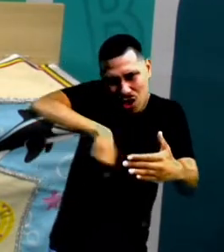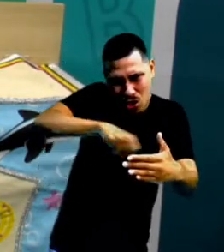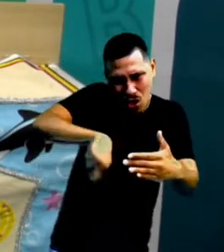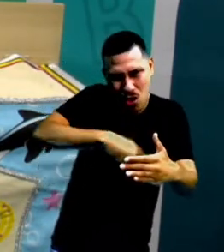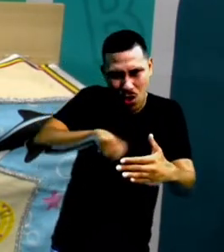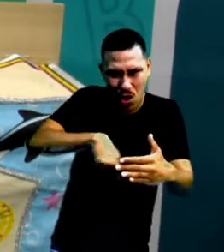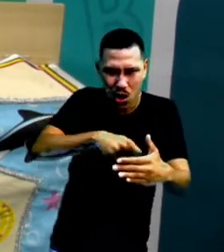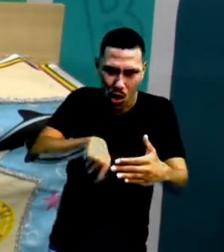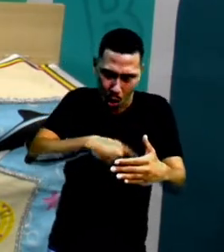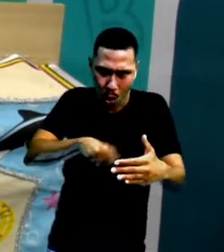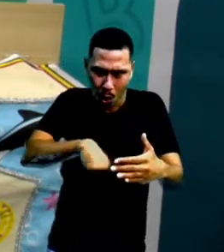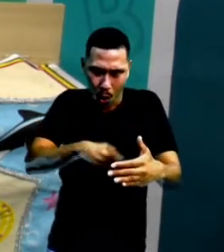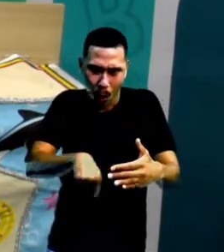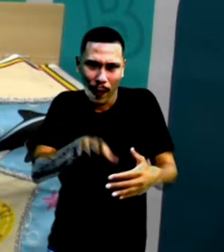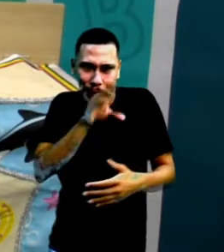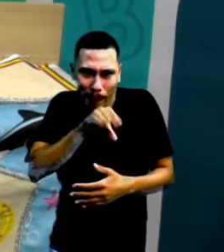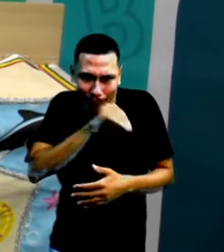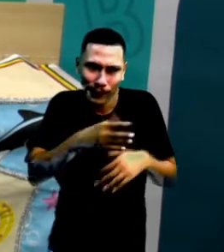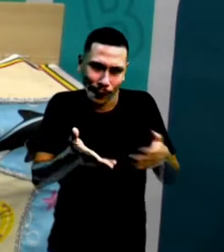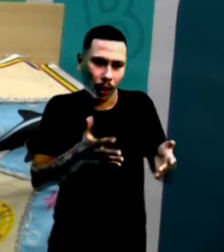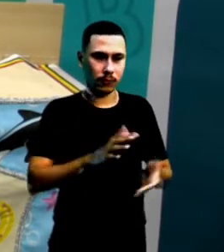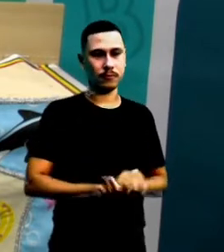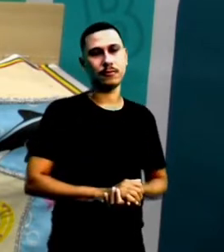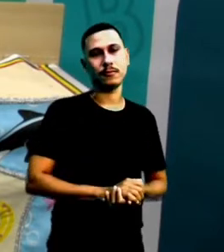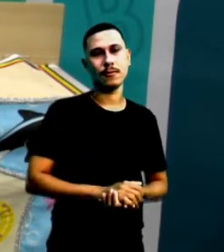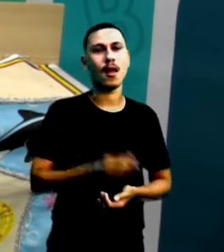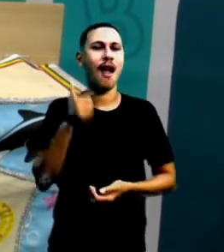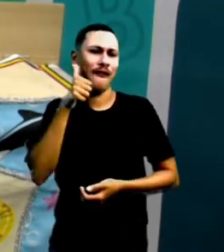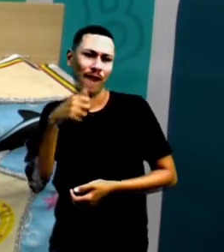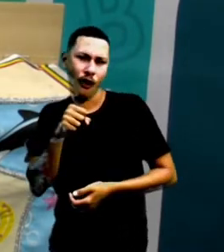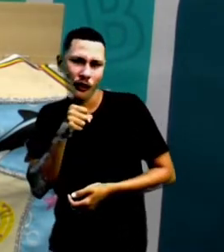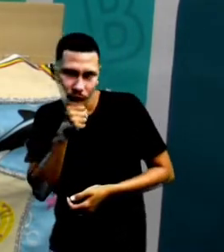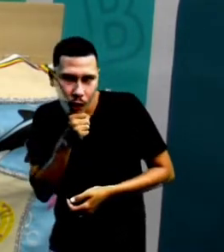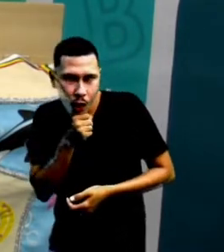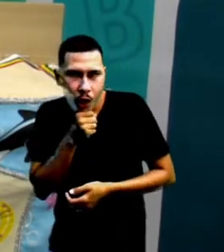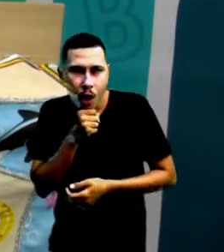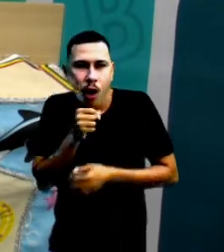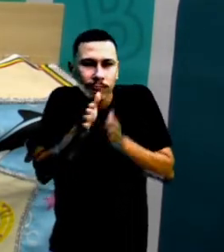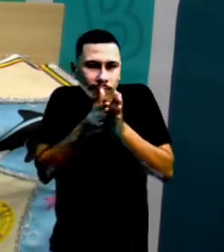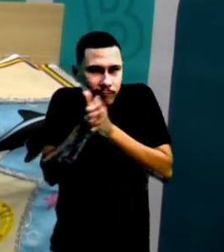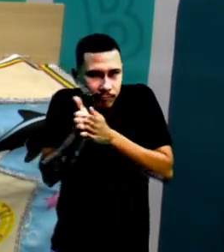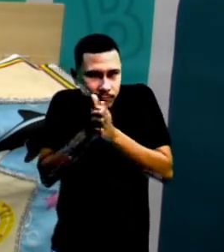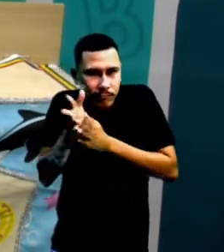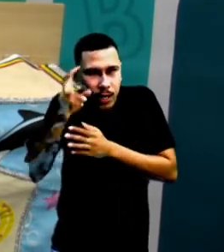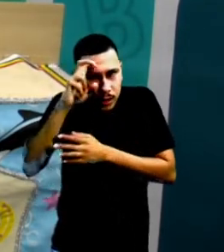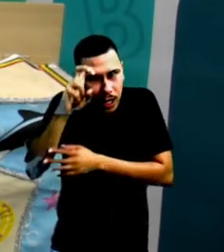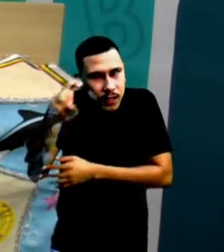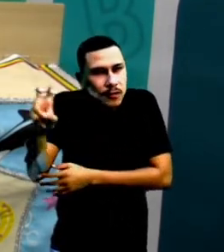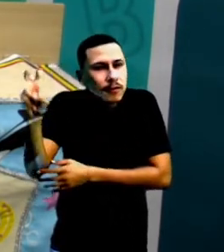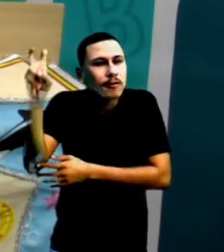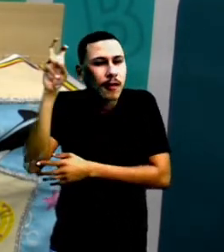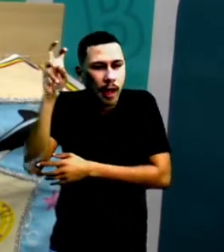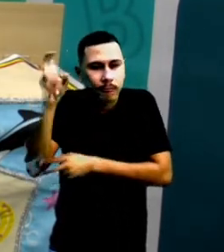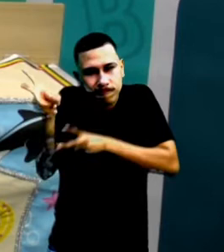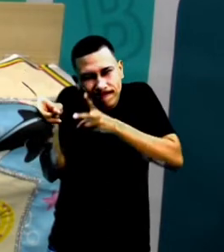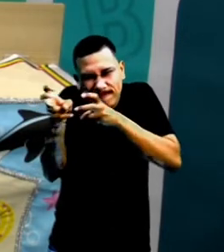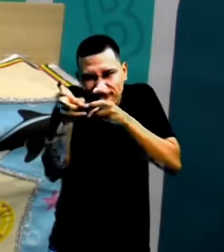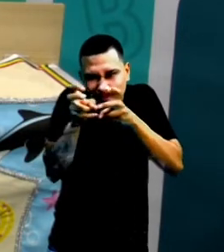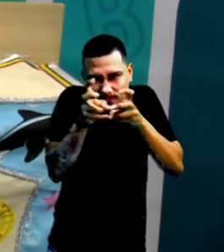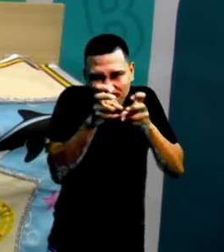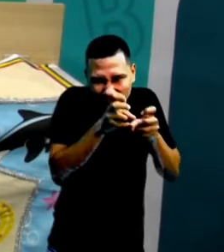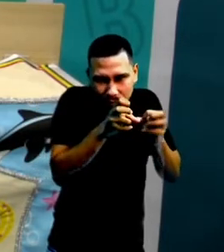Pois é, a vovó, que não é besta nem nada, a vovó